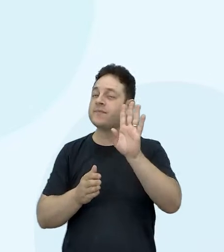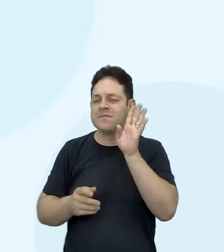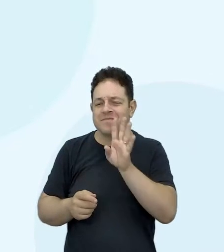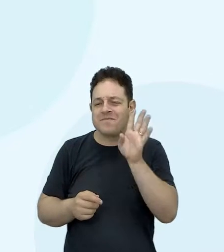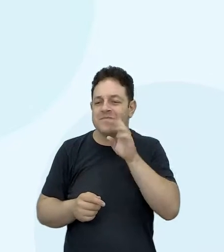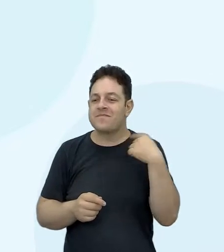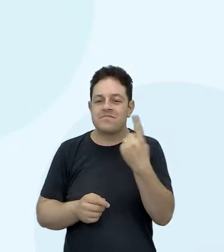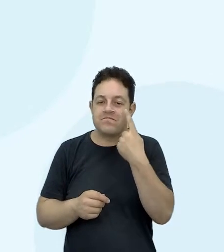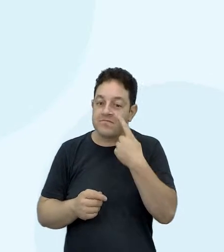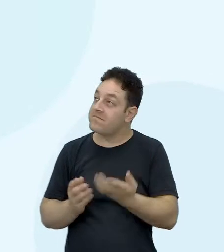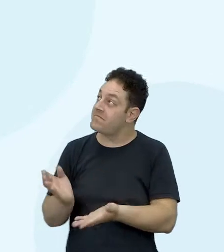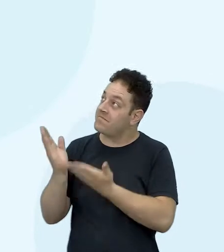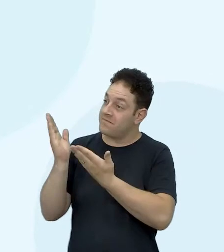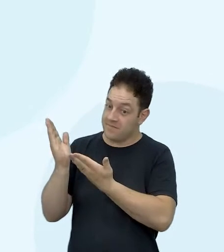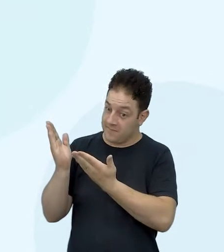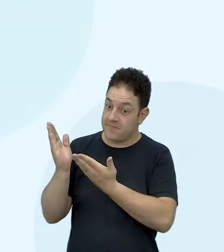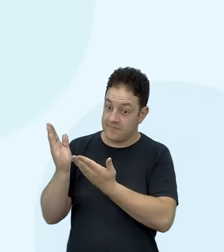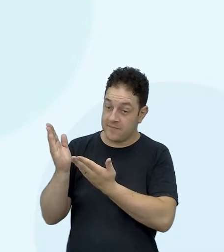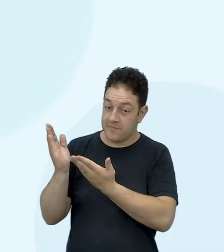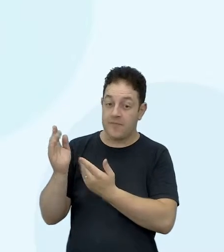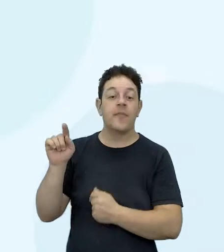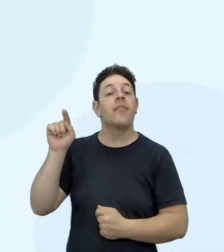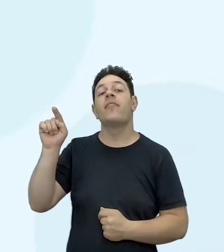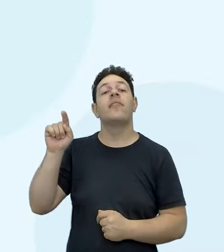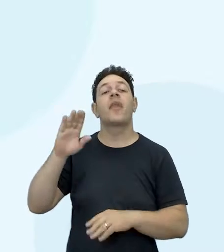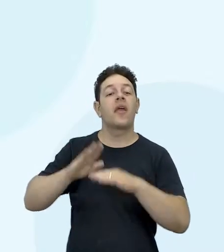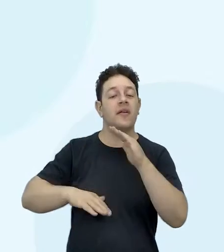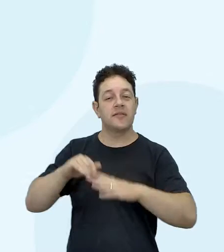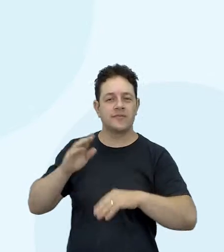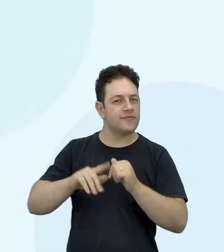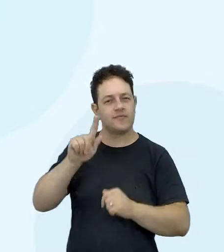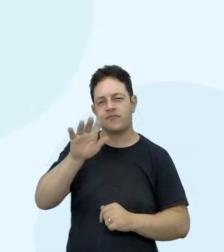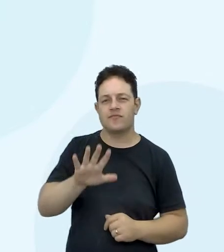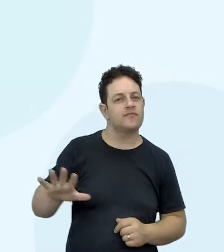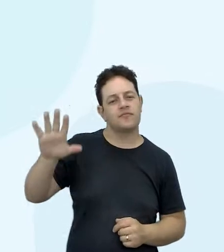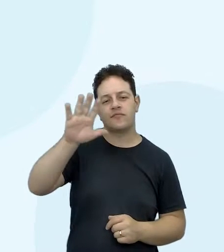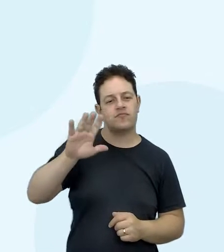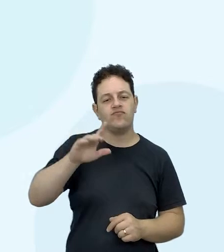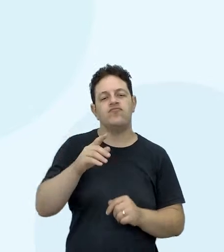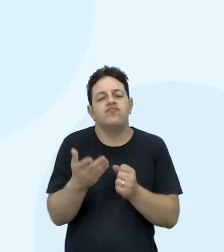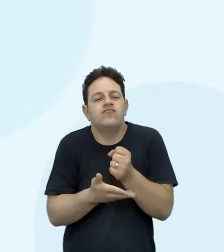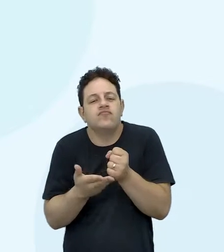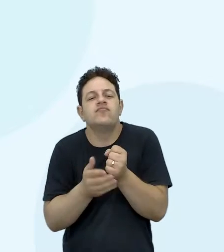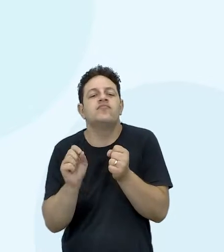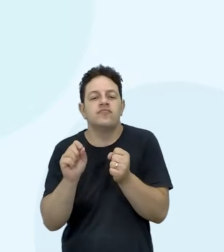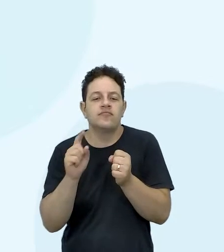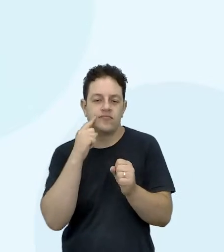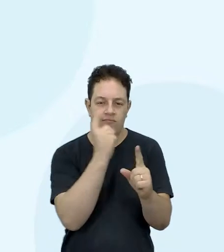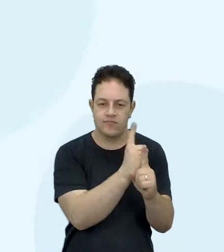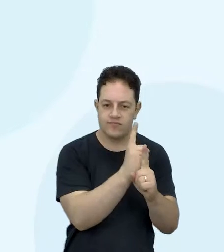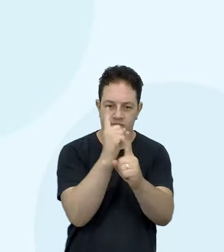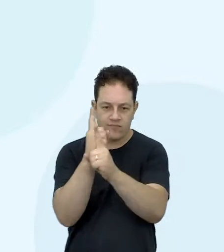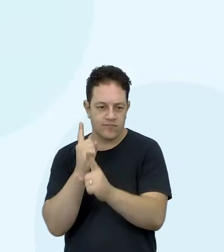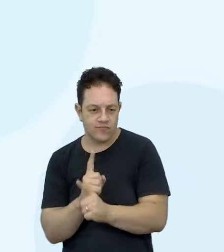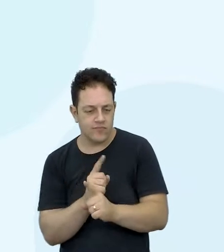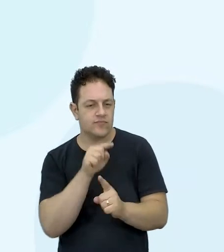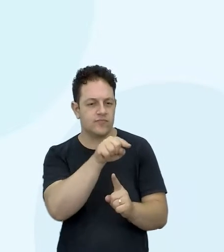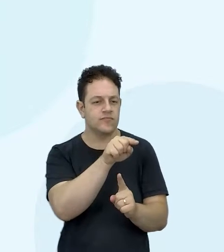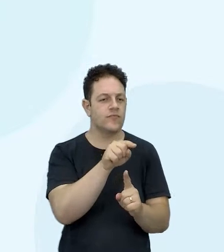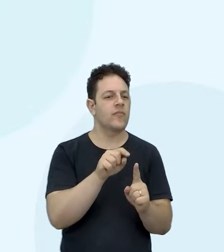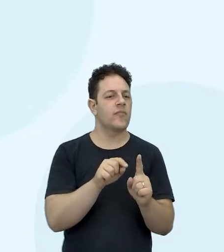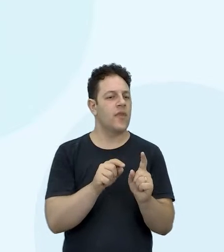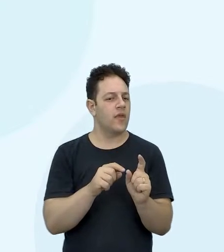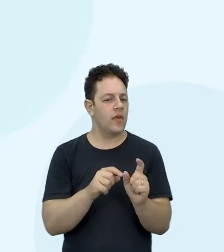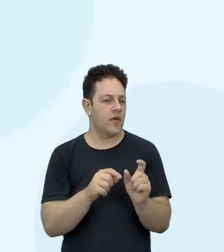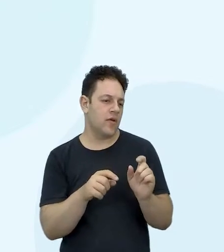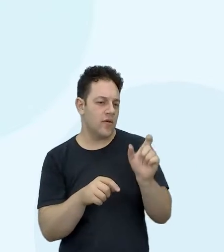dar uma olhada aqui também na habilidade geral básica, que é identificar e analisar as relações entre sujeitos,